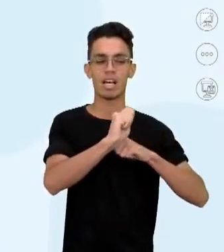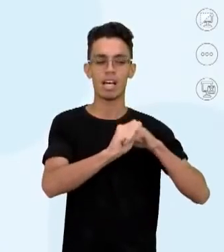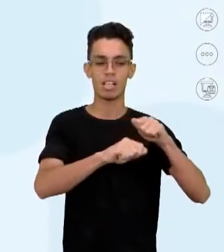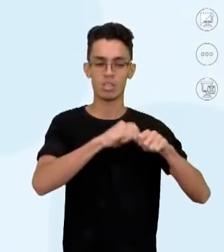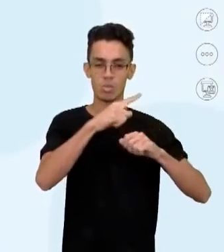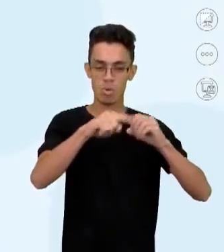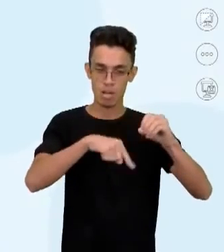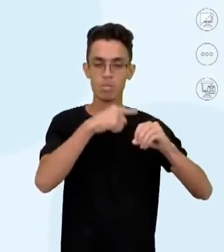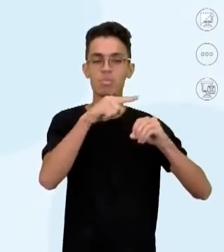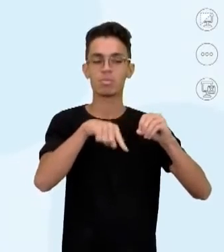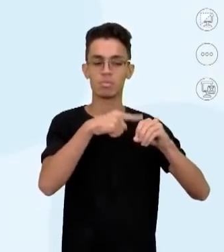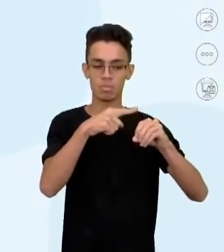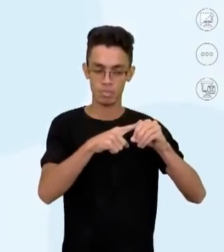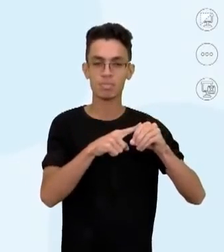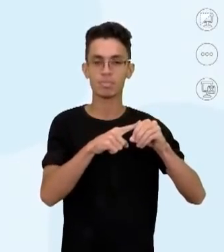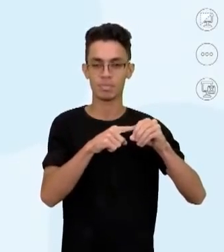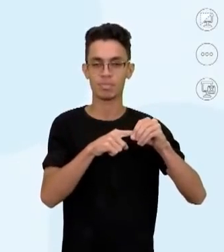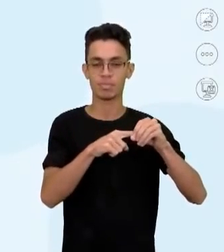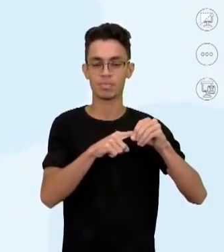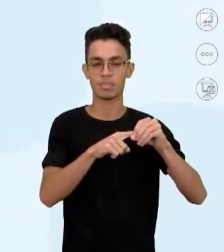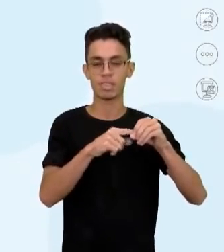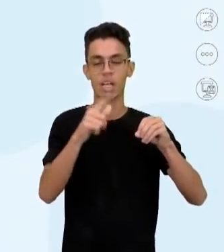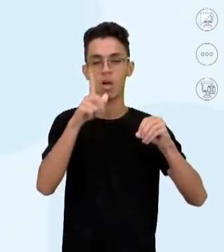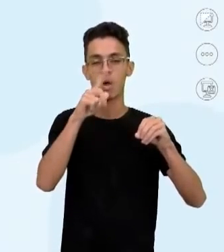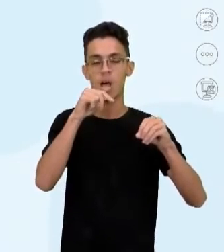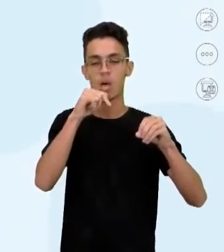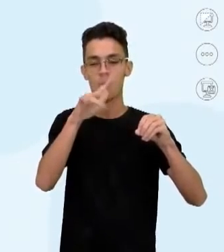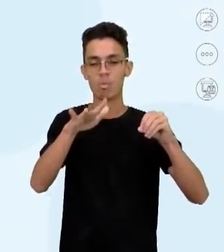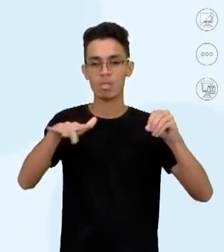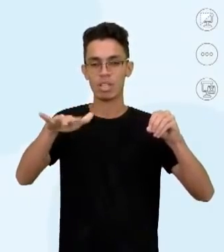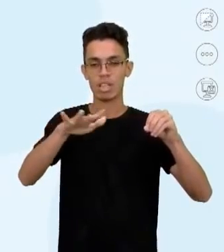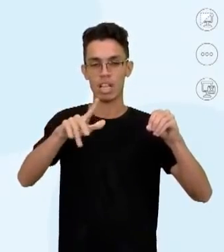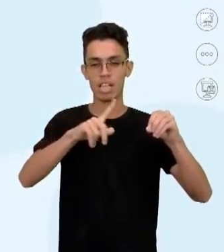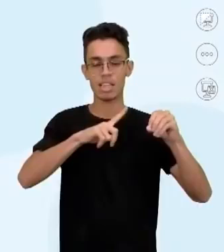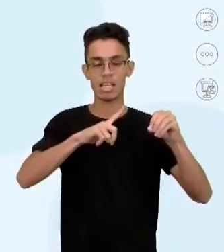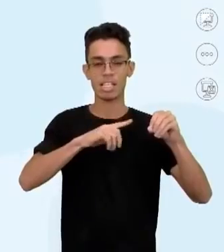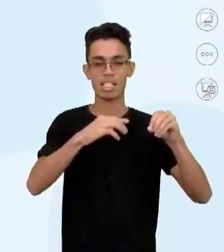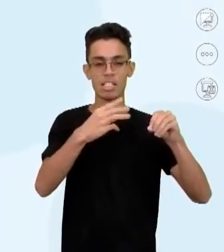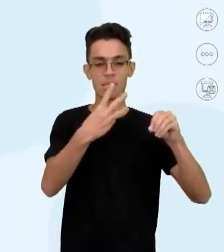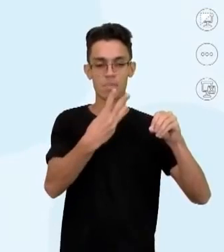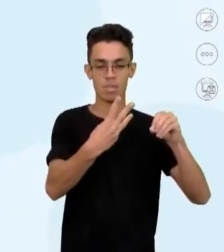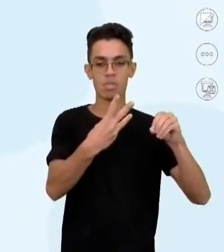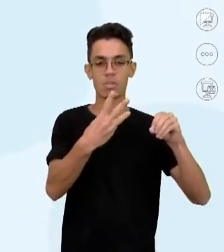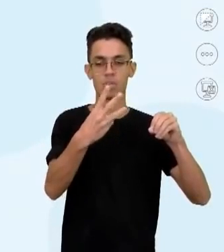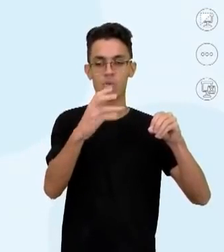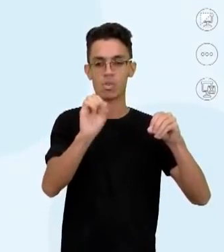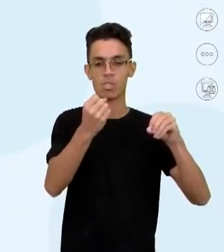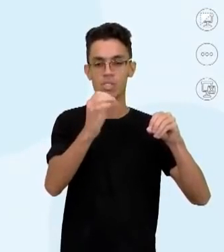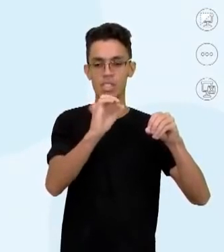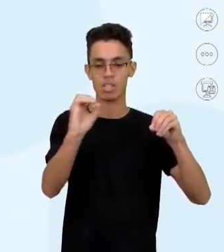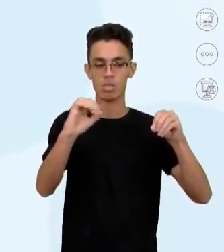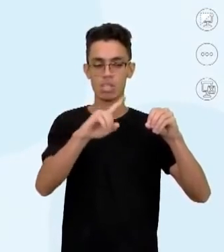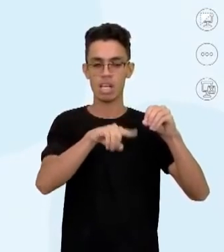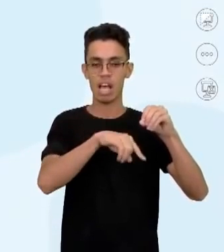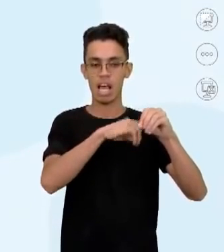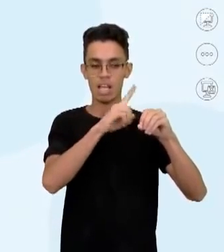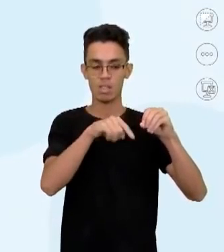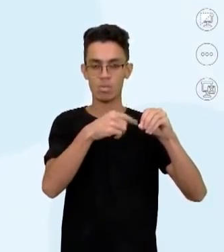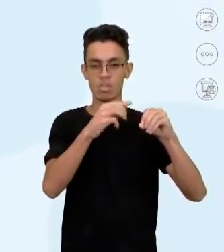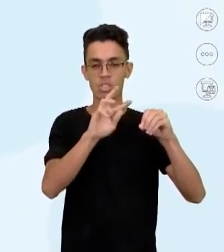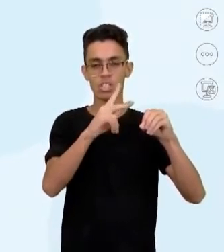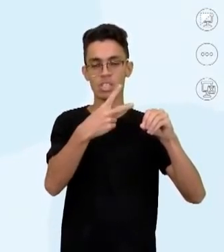oxigênio. Em certa quantidade de água, há 3.800 átomos de hidrogênio. Então, o número de átomos